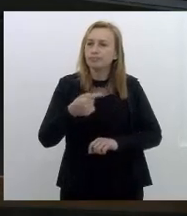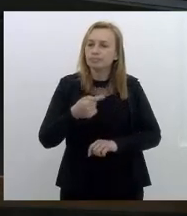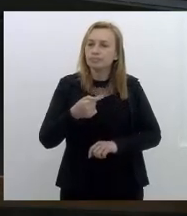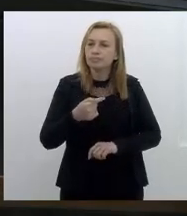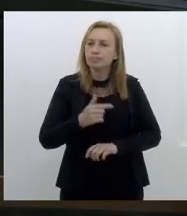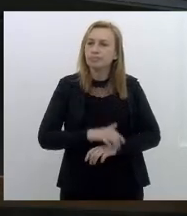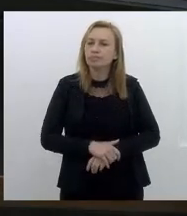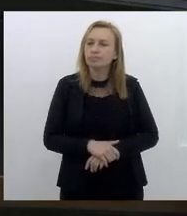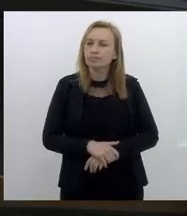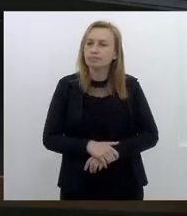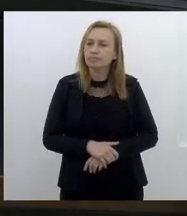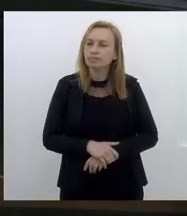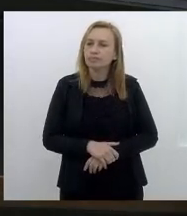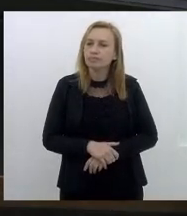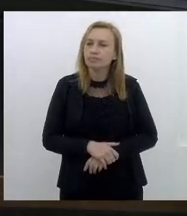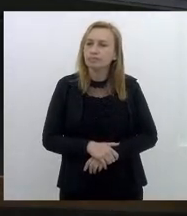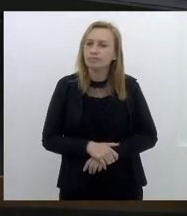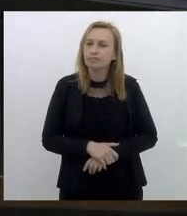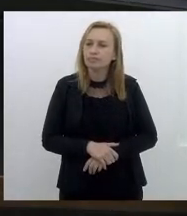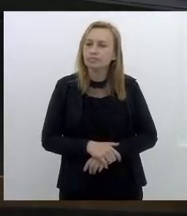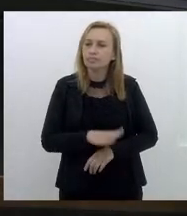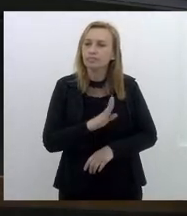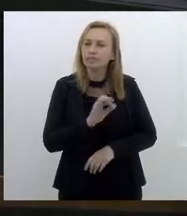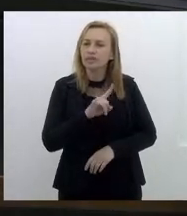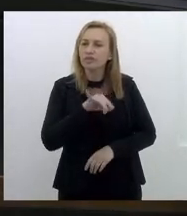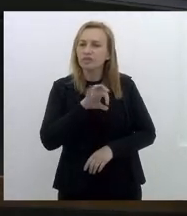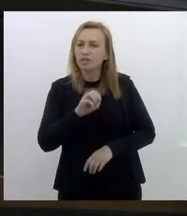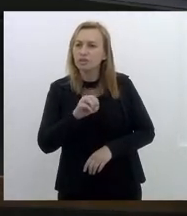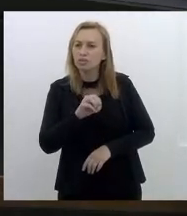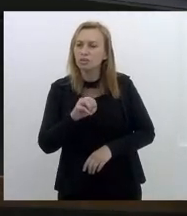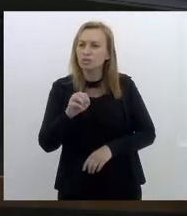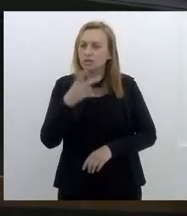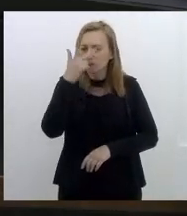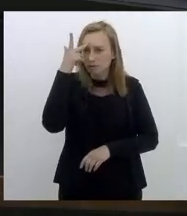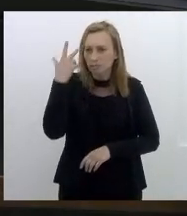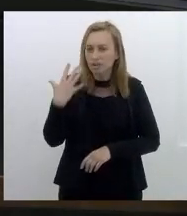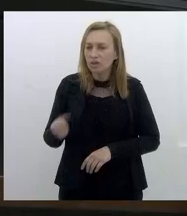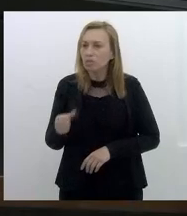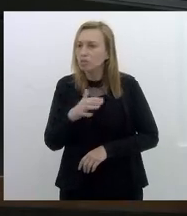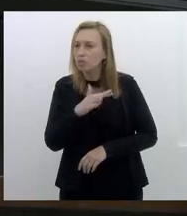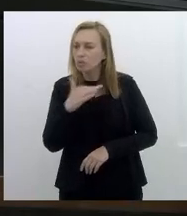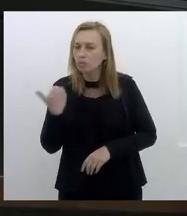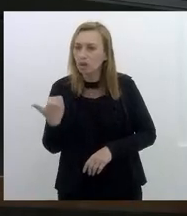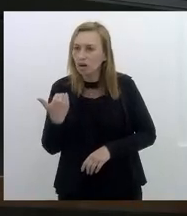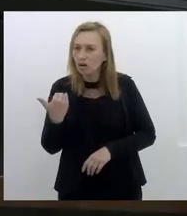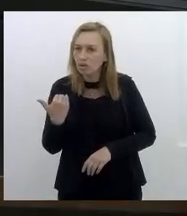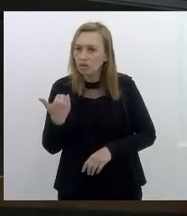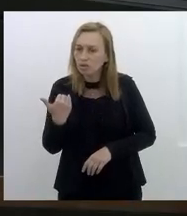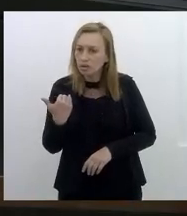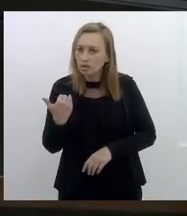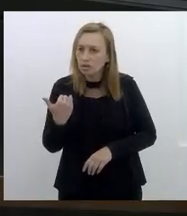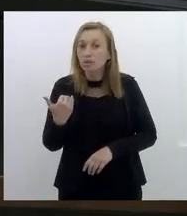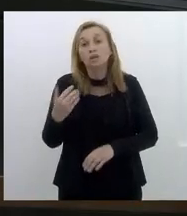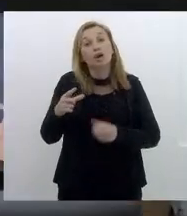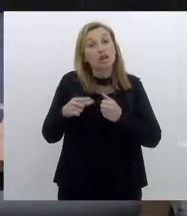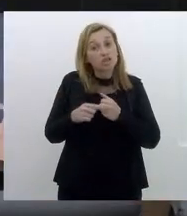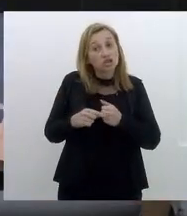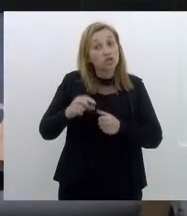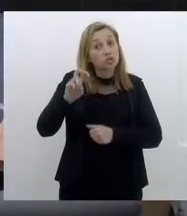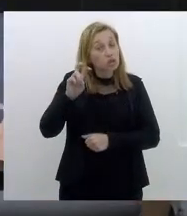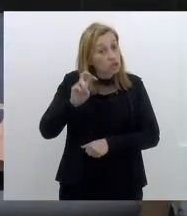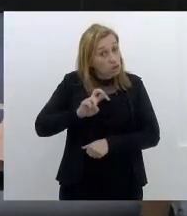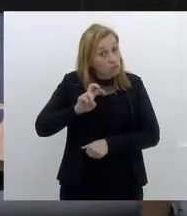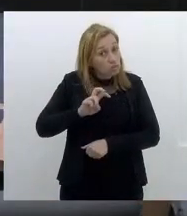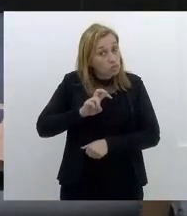diz o seguinte os benefícios de pensão por morte em consequência está no artigo